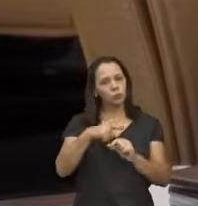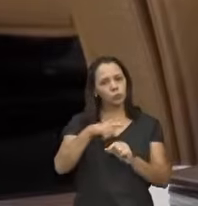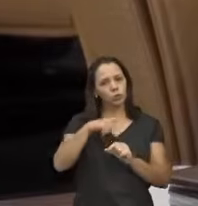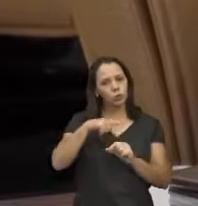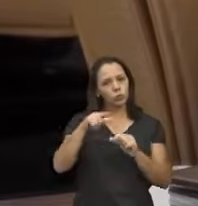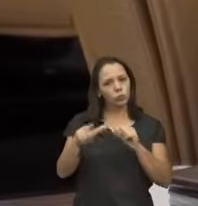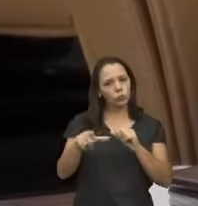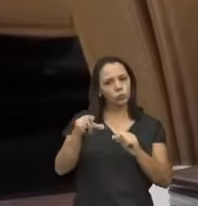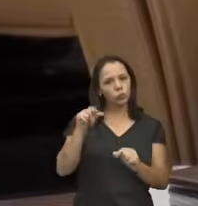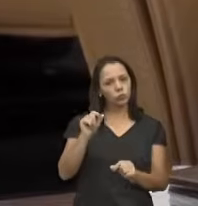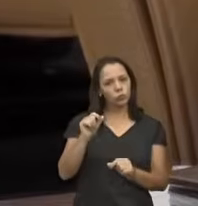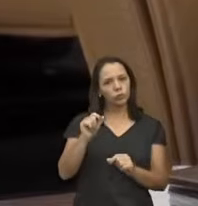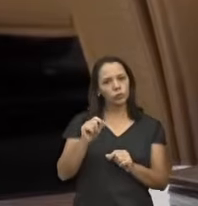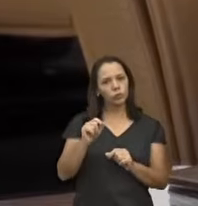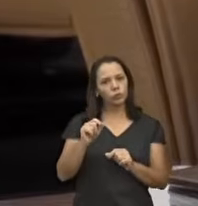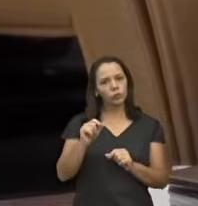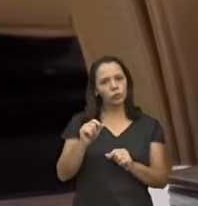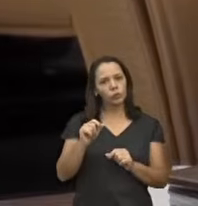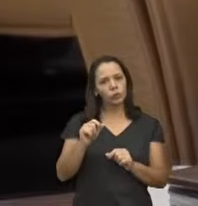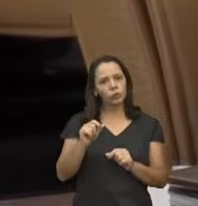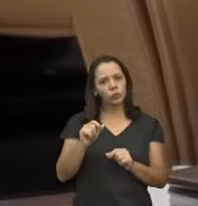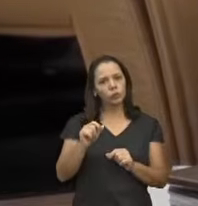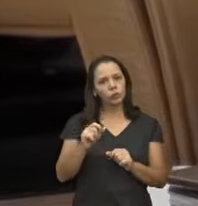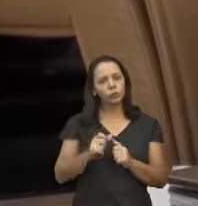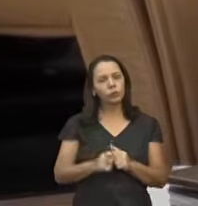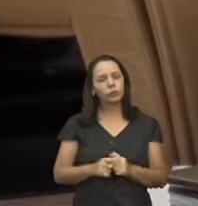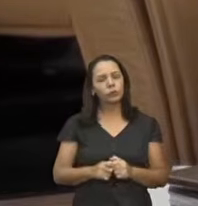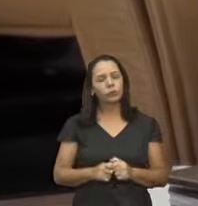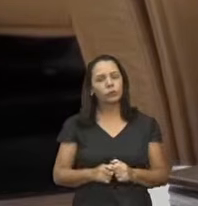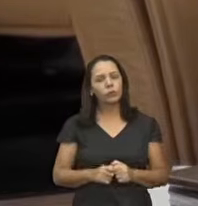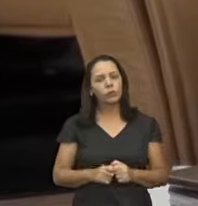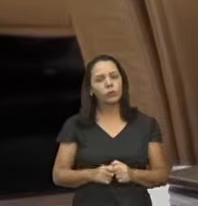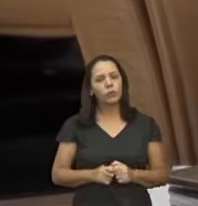alguma situação em detrimento de escolher alguma outra coisa.